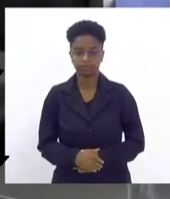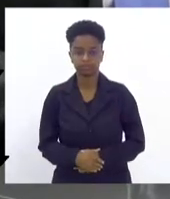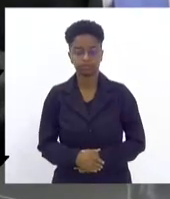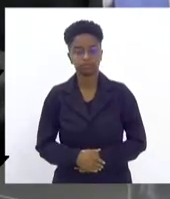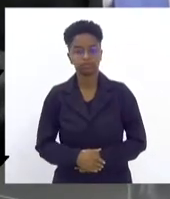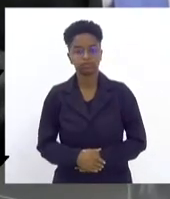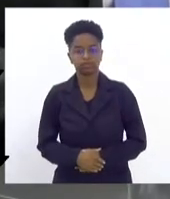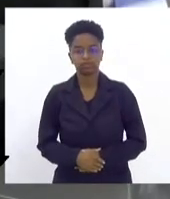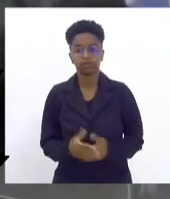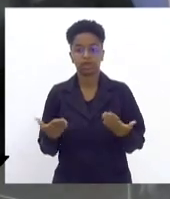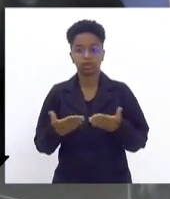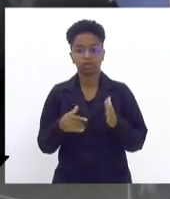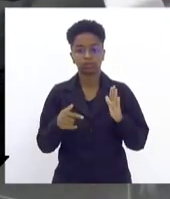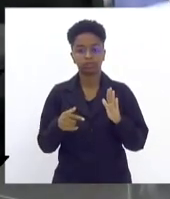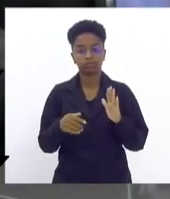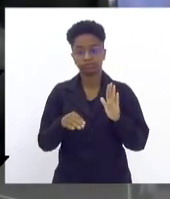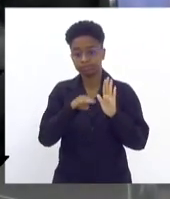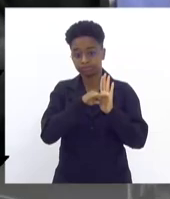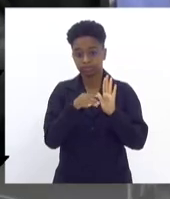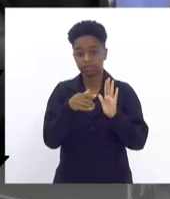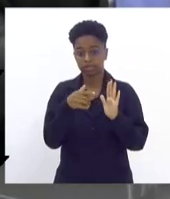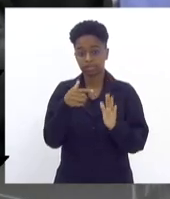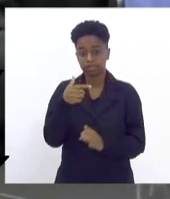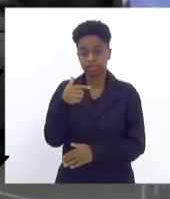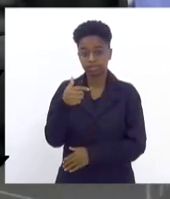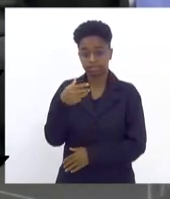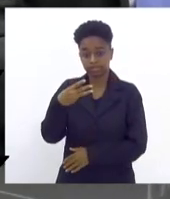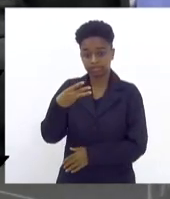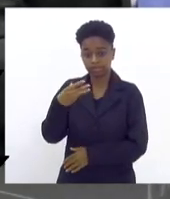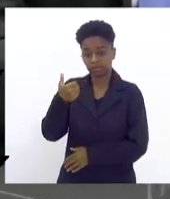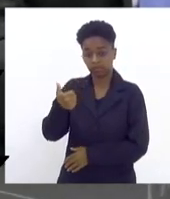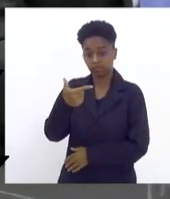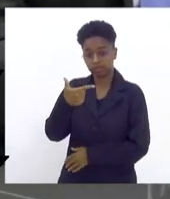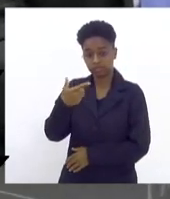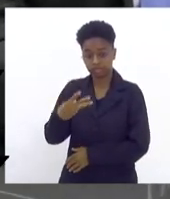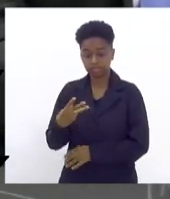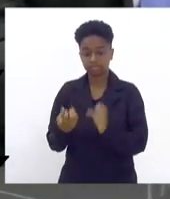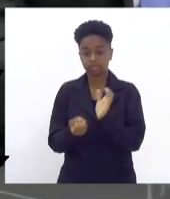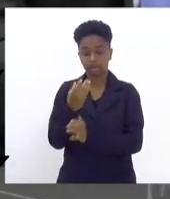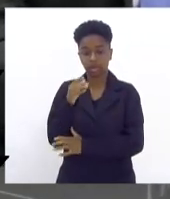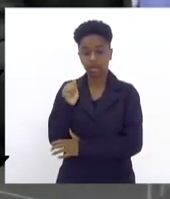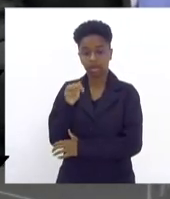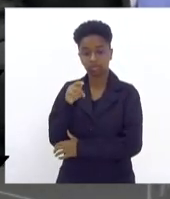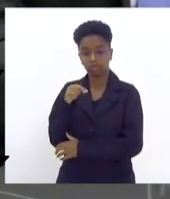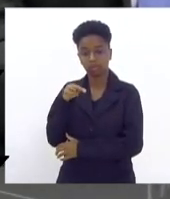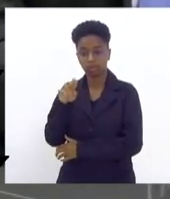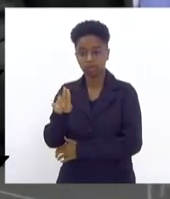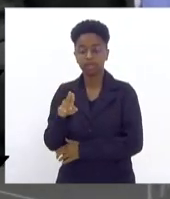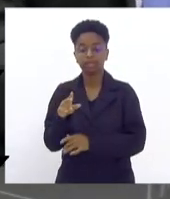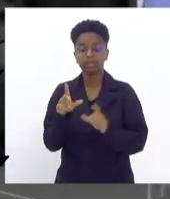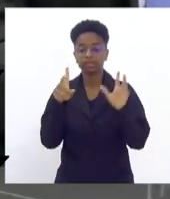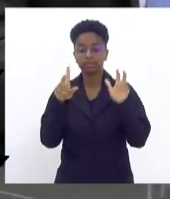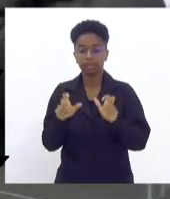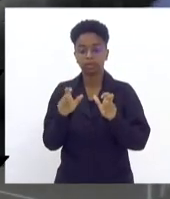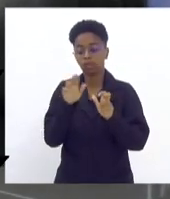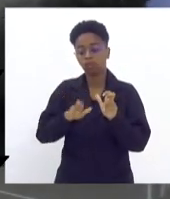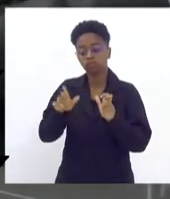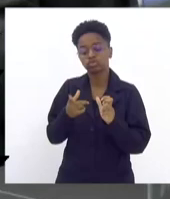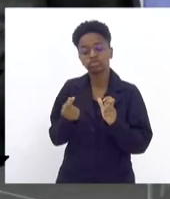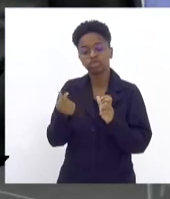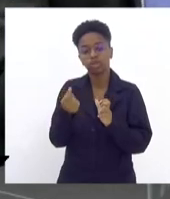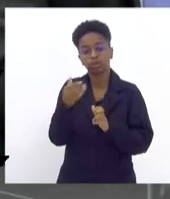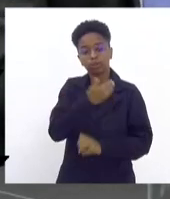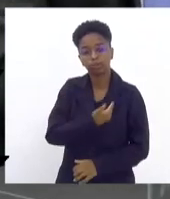Passo ao sétimo da pauta, projeto de lei 381/23, de autoria do deputado Arthur Monteiro, que dispõe sobre a vedação do uso de recursos públicos